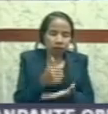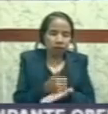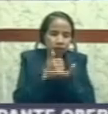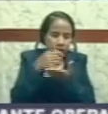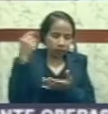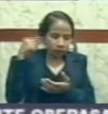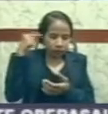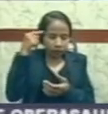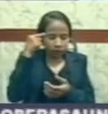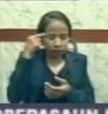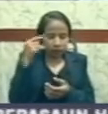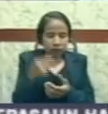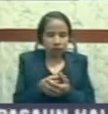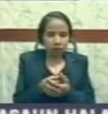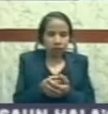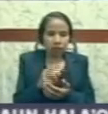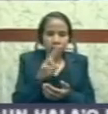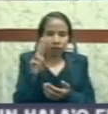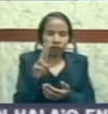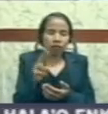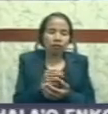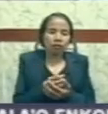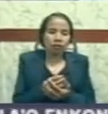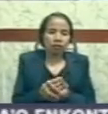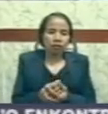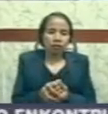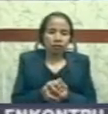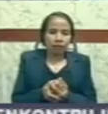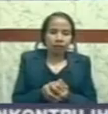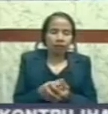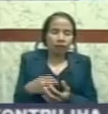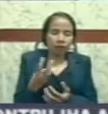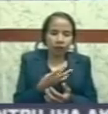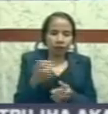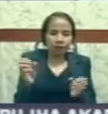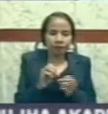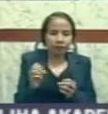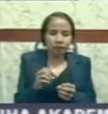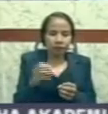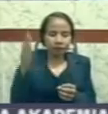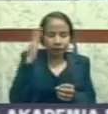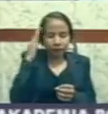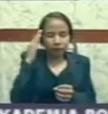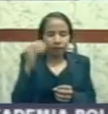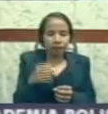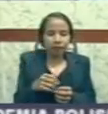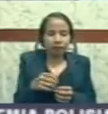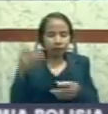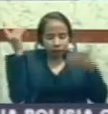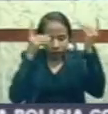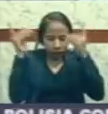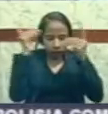governo em termos da execução de Duni. A mim, lá a intenção de tudo é que duvida